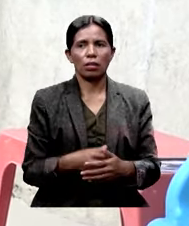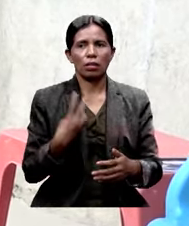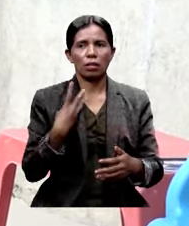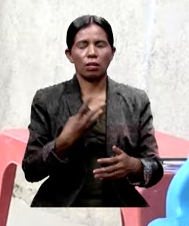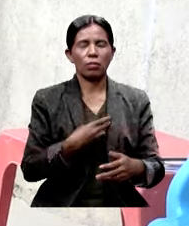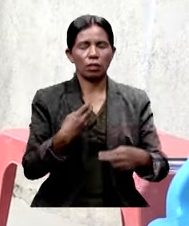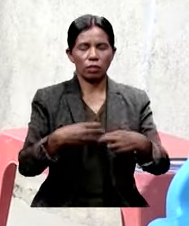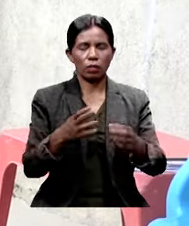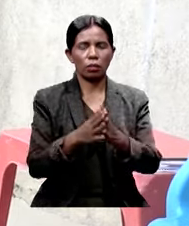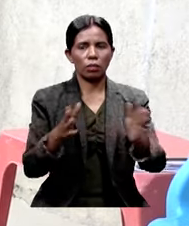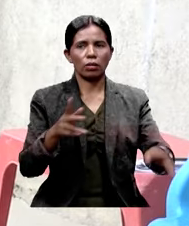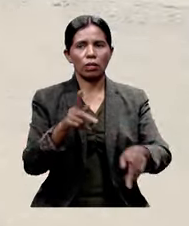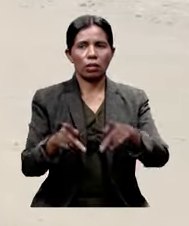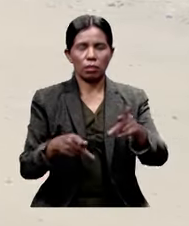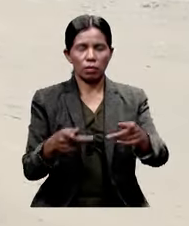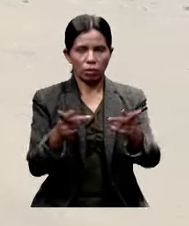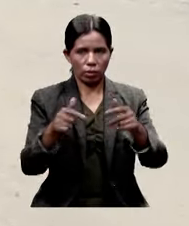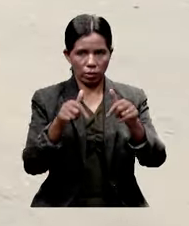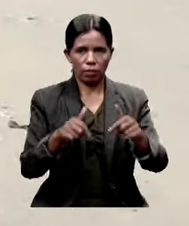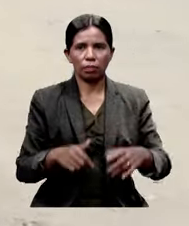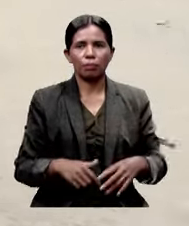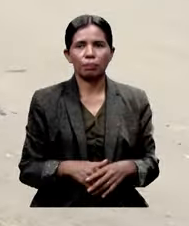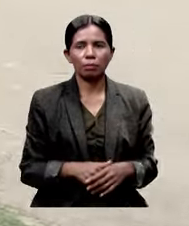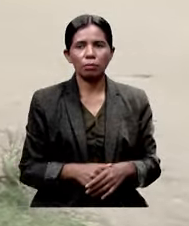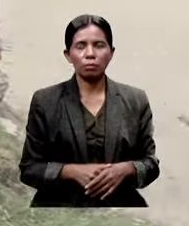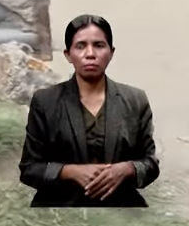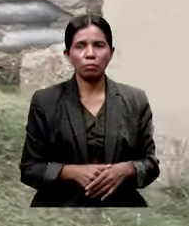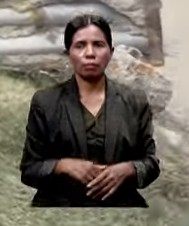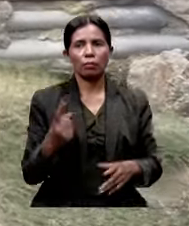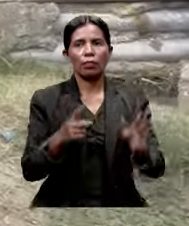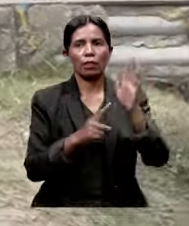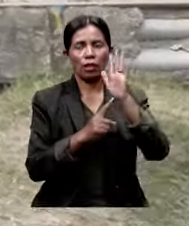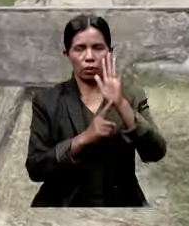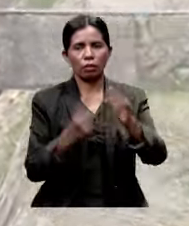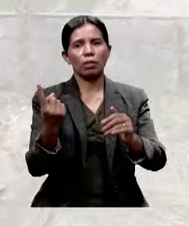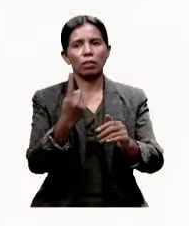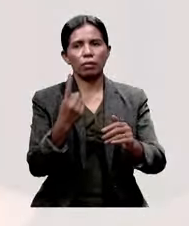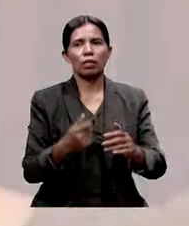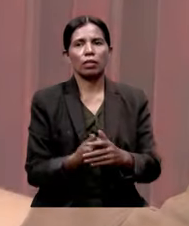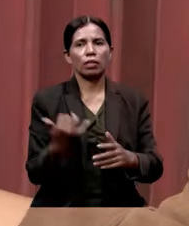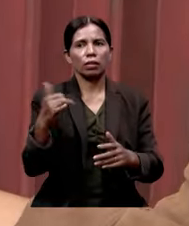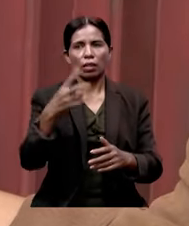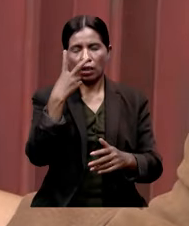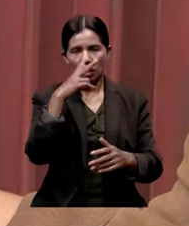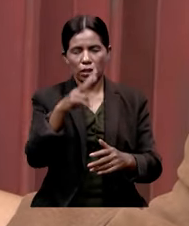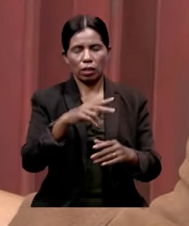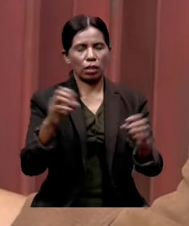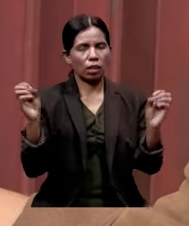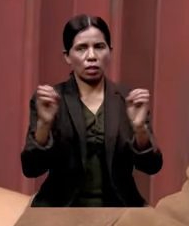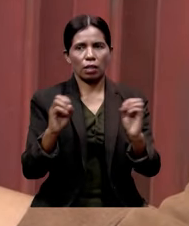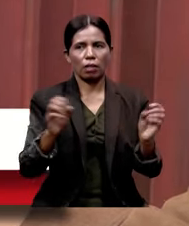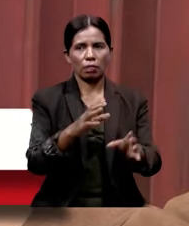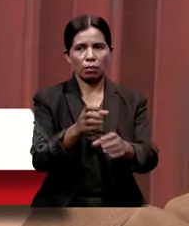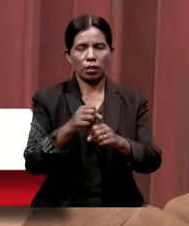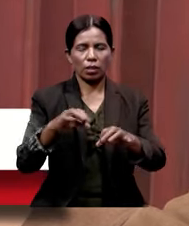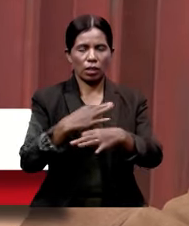mai komunidade be ba idane o sempre hato be be kele mus sira hare hele mus nunca mai atu